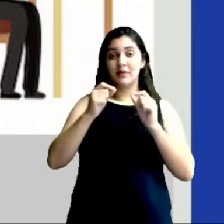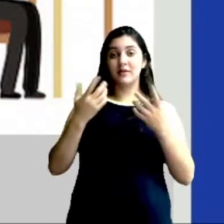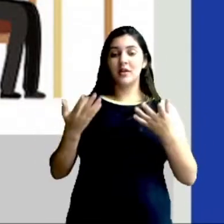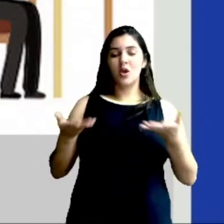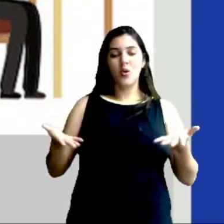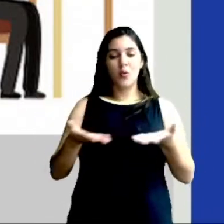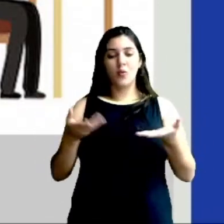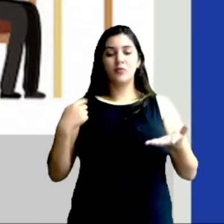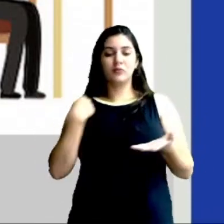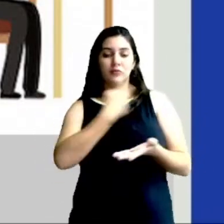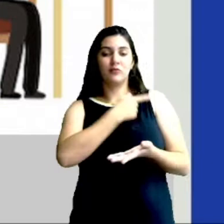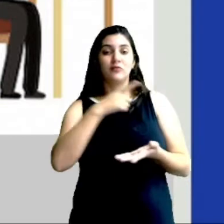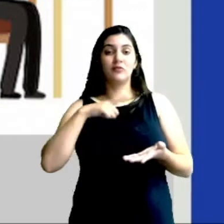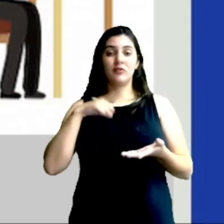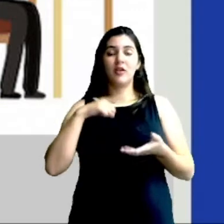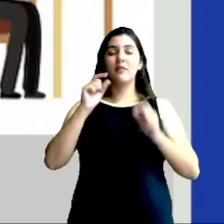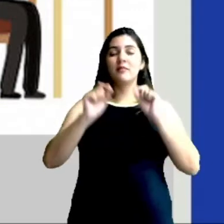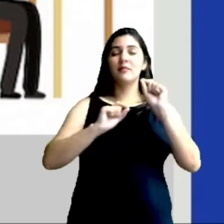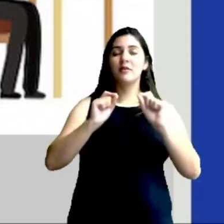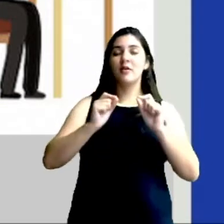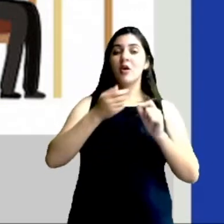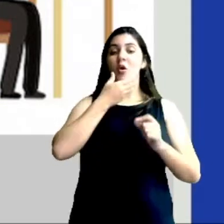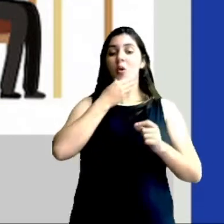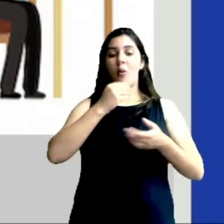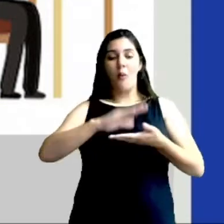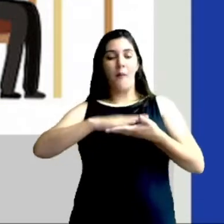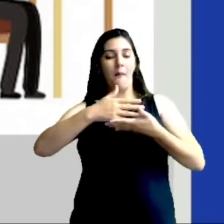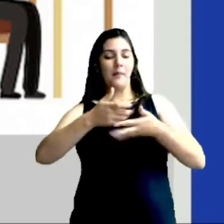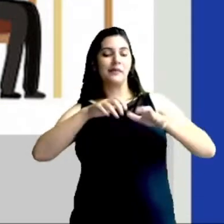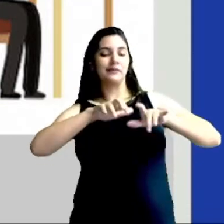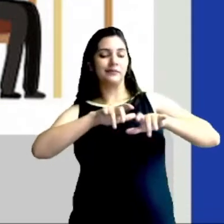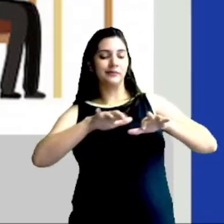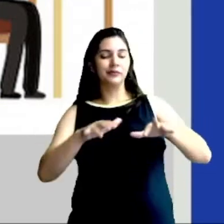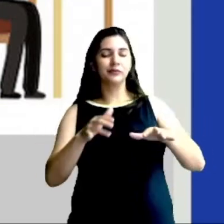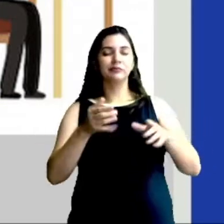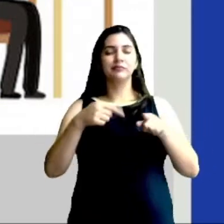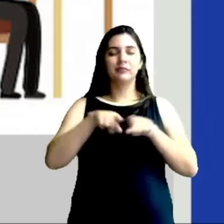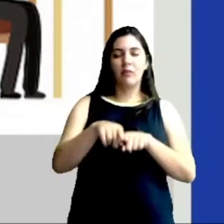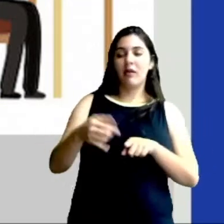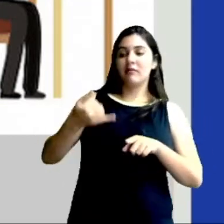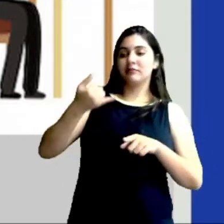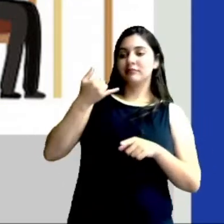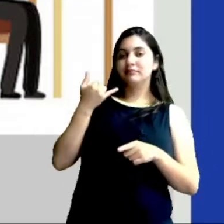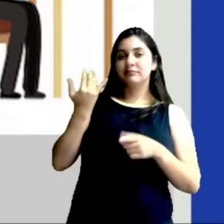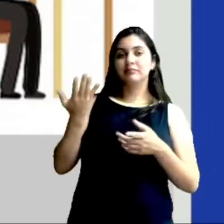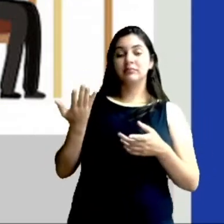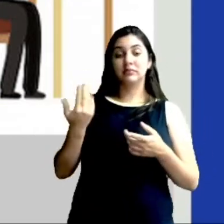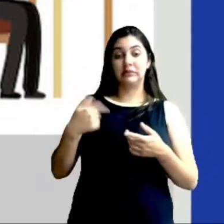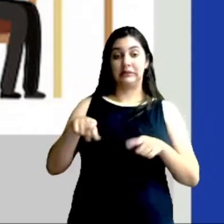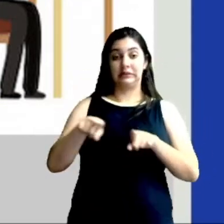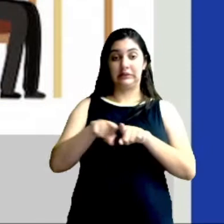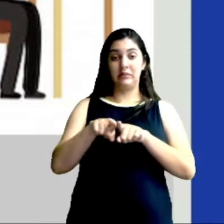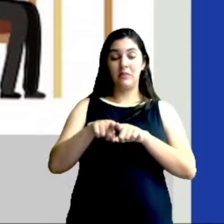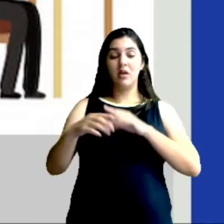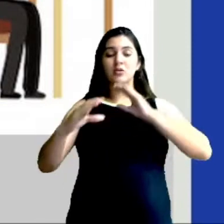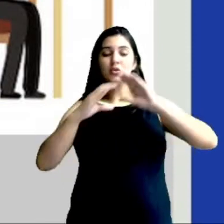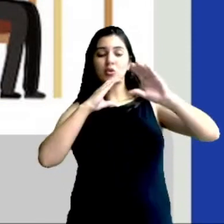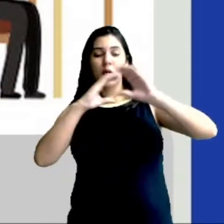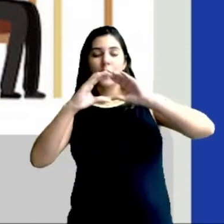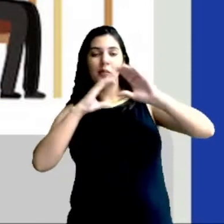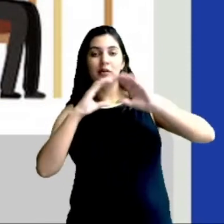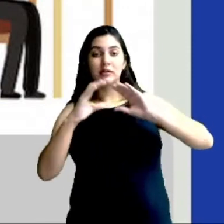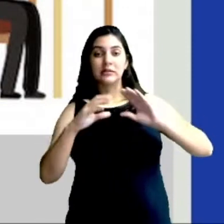e hoje nós temos aí os homens tecnológicos na frente do computador com seu smartphone né esses meios de